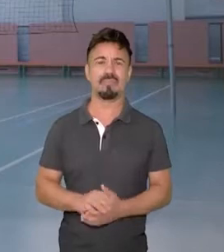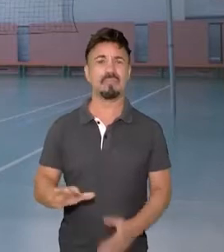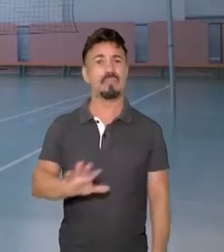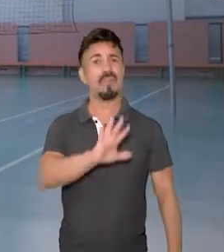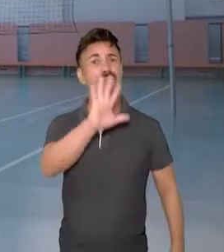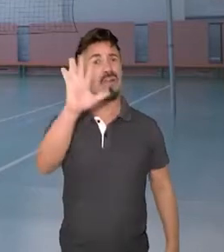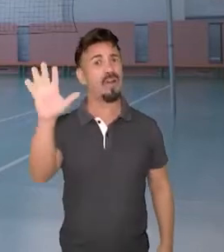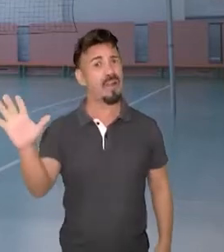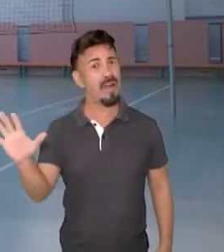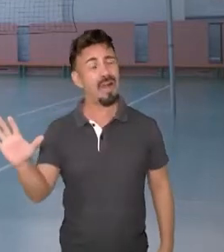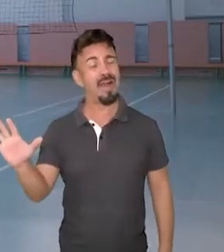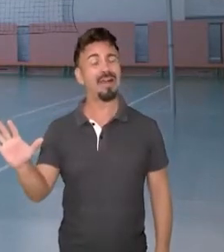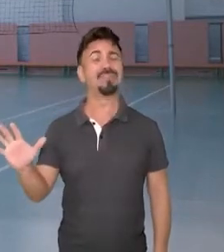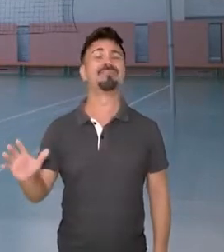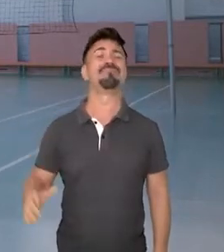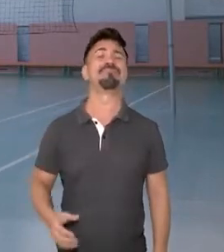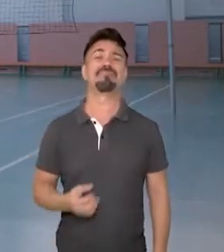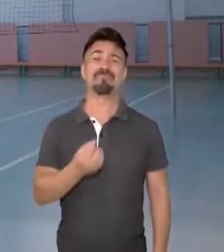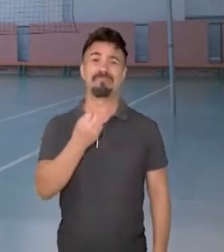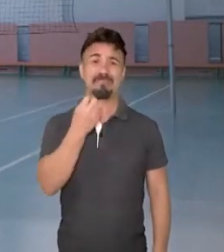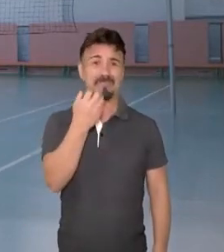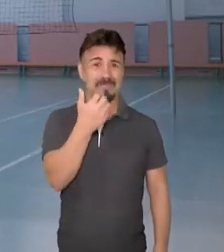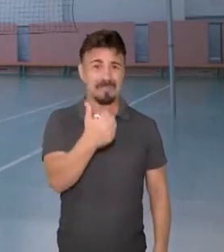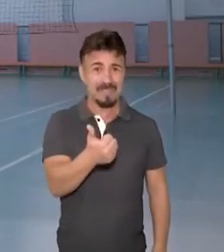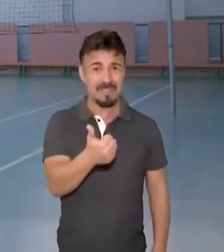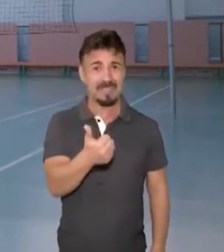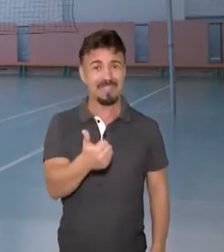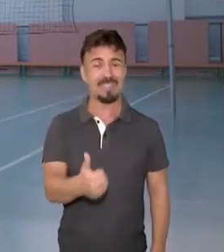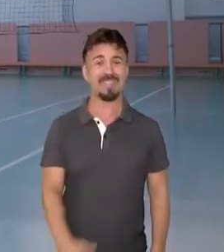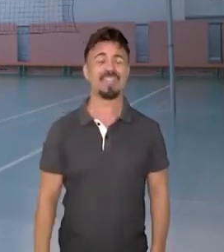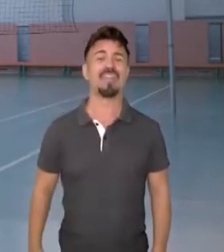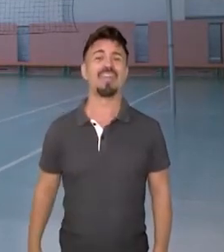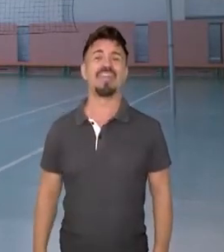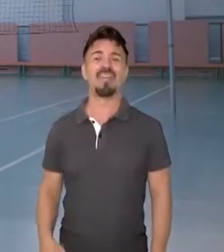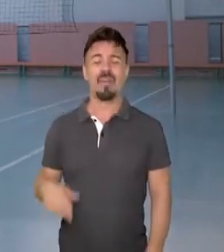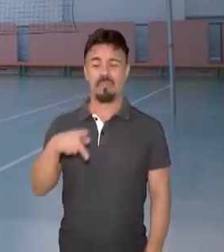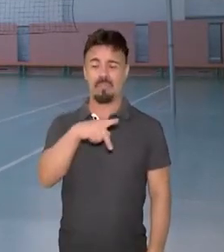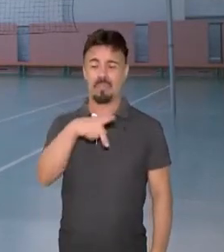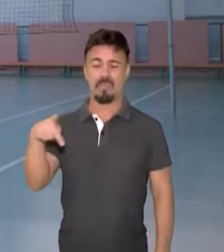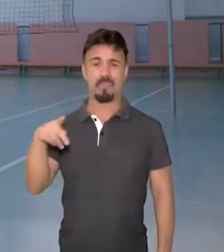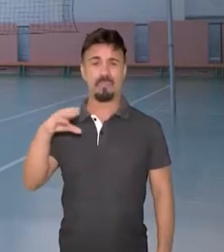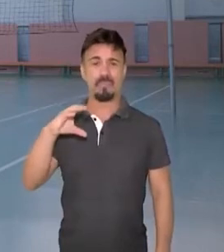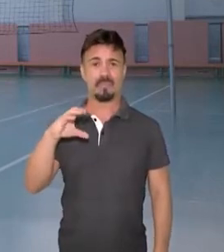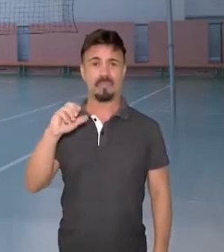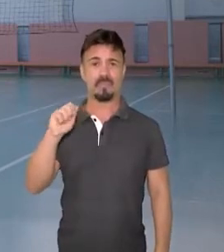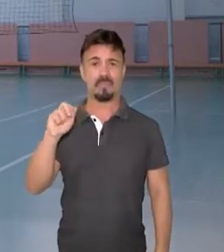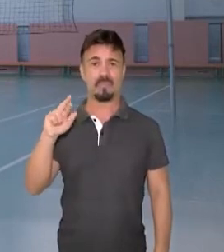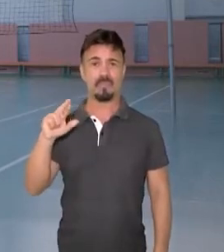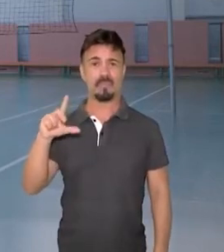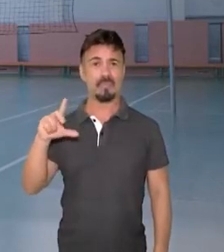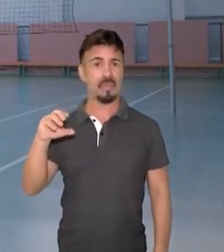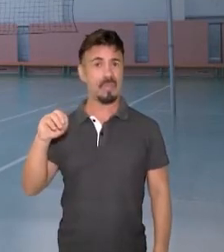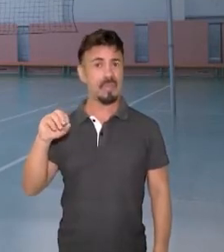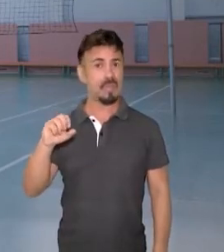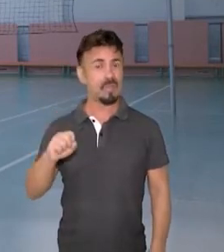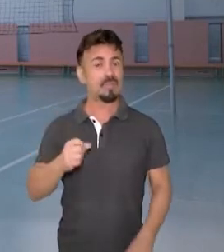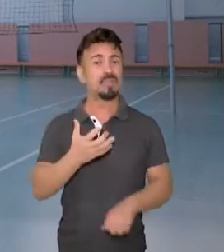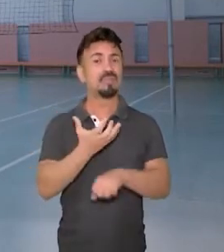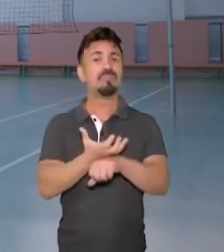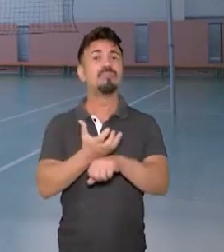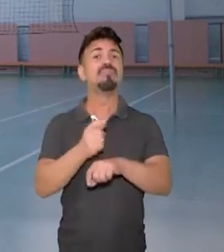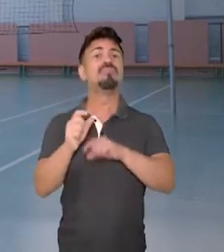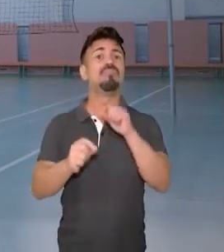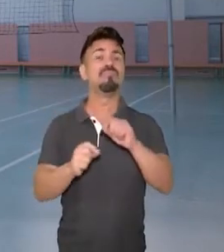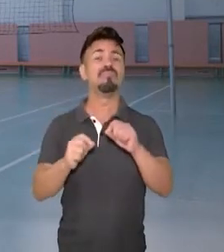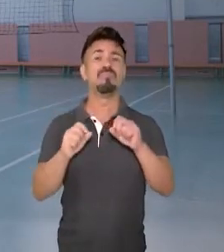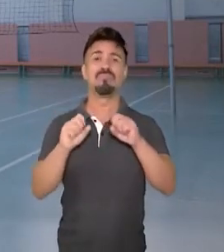o Olá meus campeões de minhas campeões tudo bem com vocês aqui quem vos fala é o professor Carlos do componente curricular